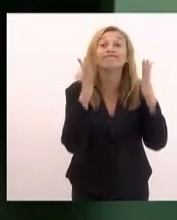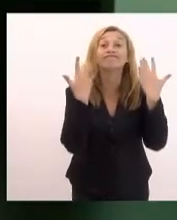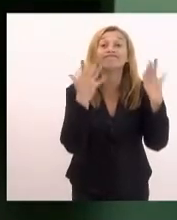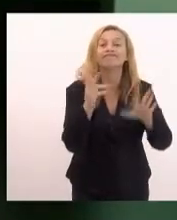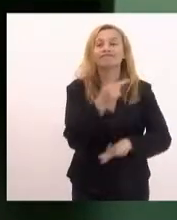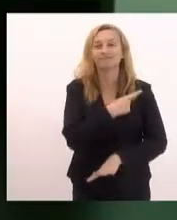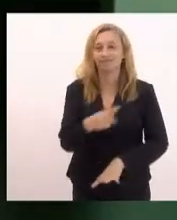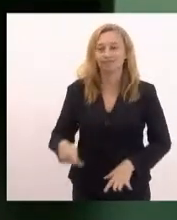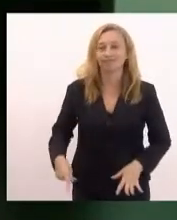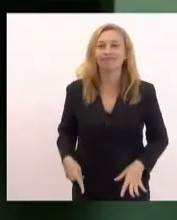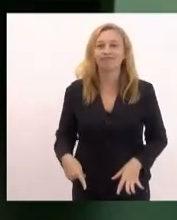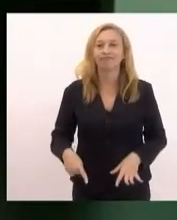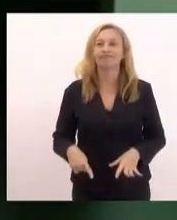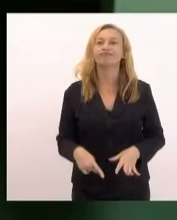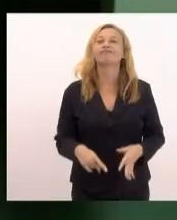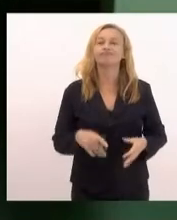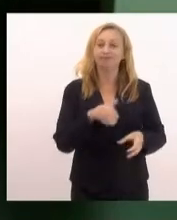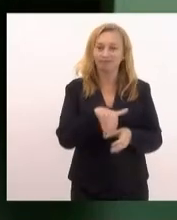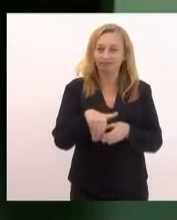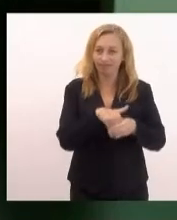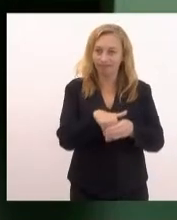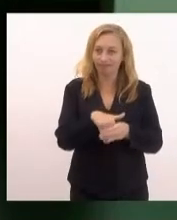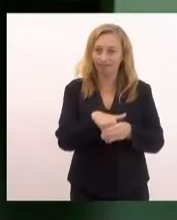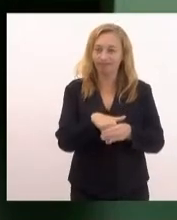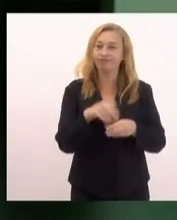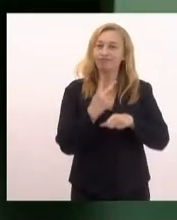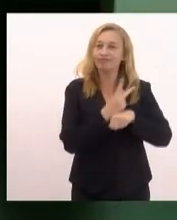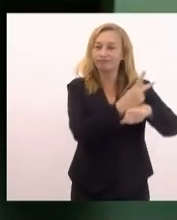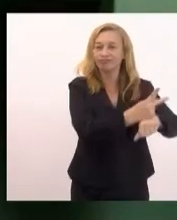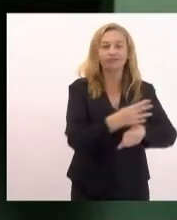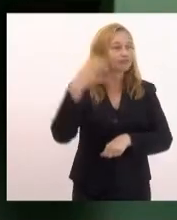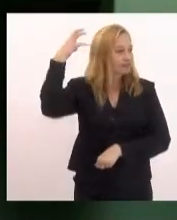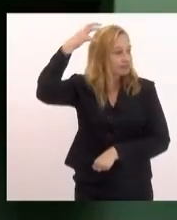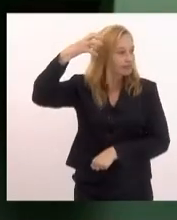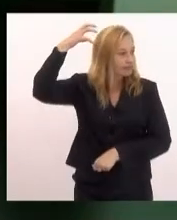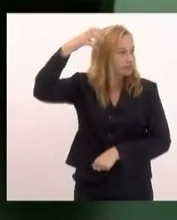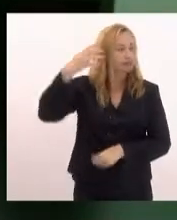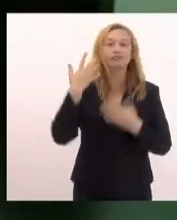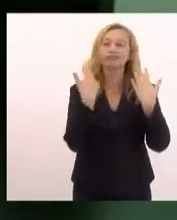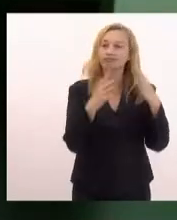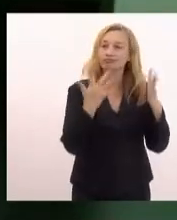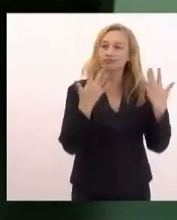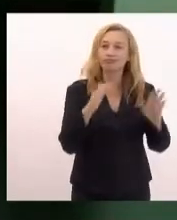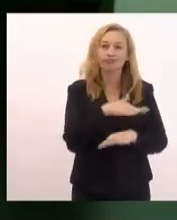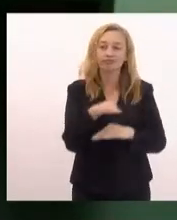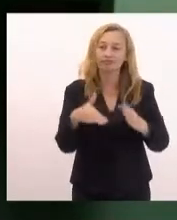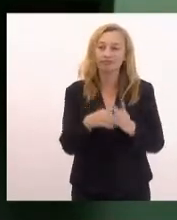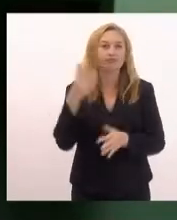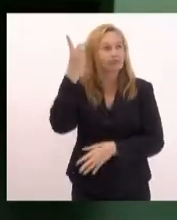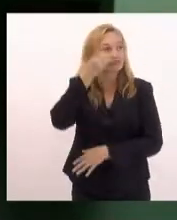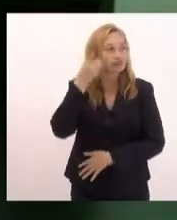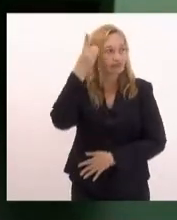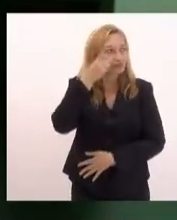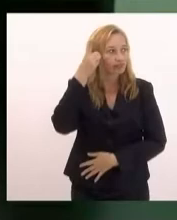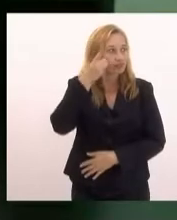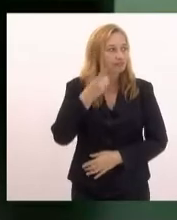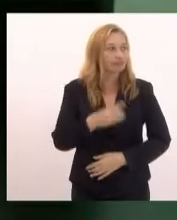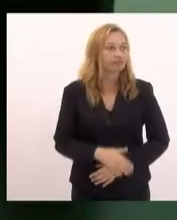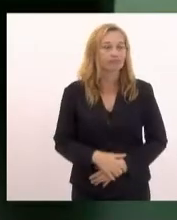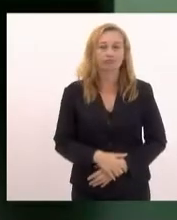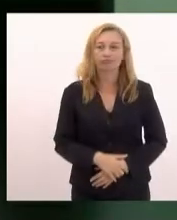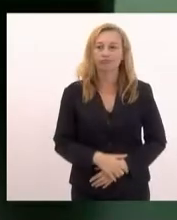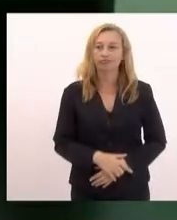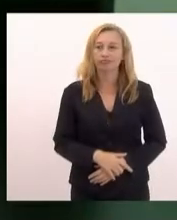pelo senhor ter colocado em votação esse prêmio Marielle Franco. Parabéns a todos aqueles deputados e deputadas que não